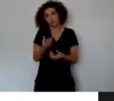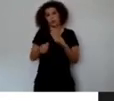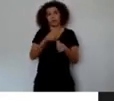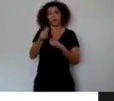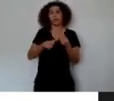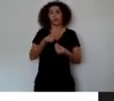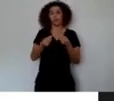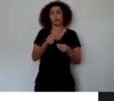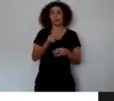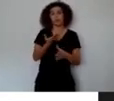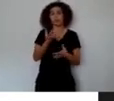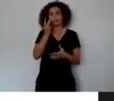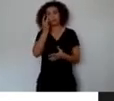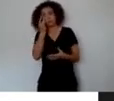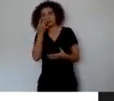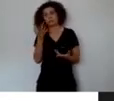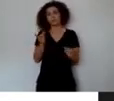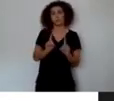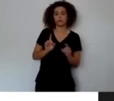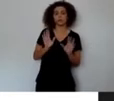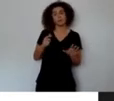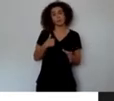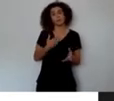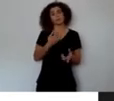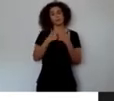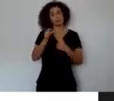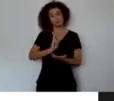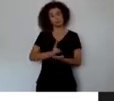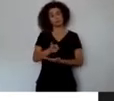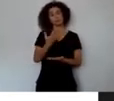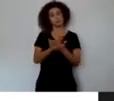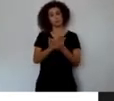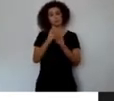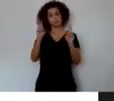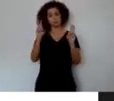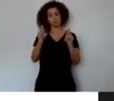em prática, mas eu pretendo levar adiante e continuar me debruçando sobre o assunto também.